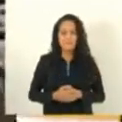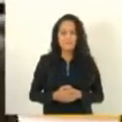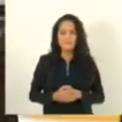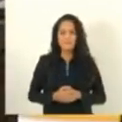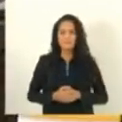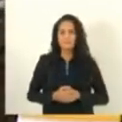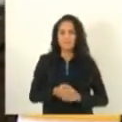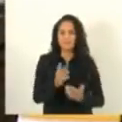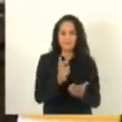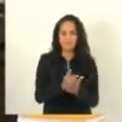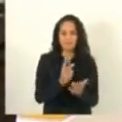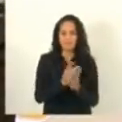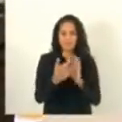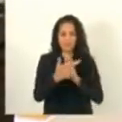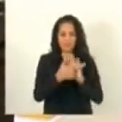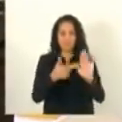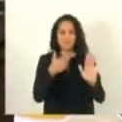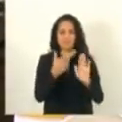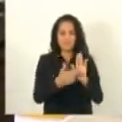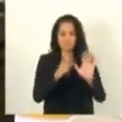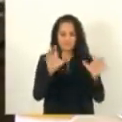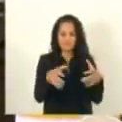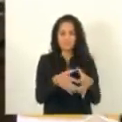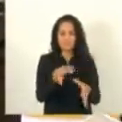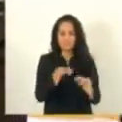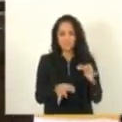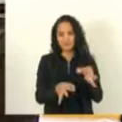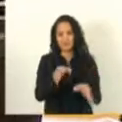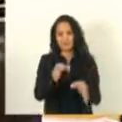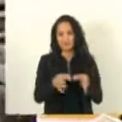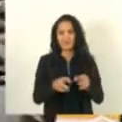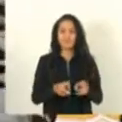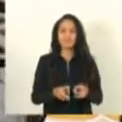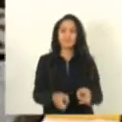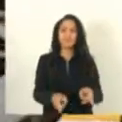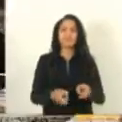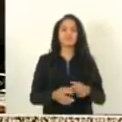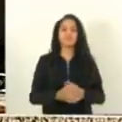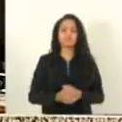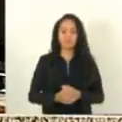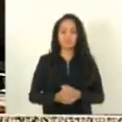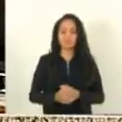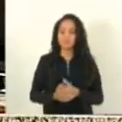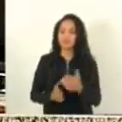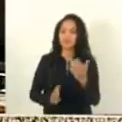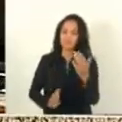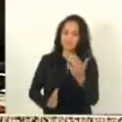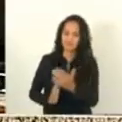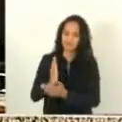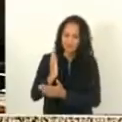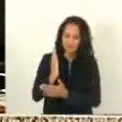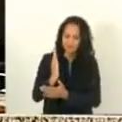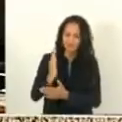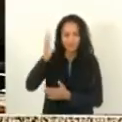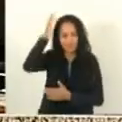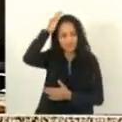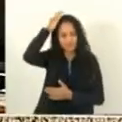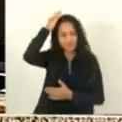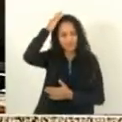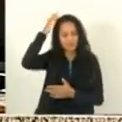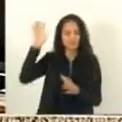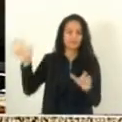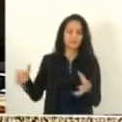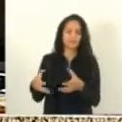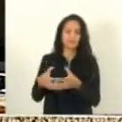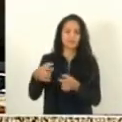na Comissão de Justiça, devolvo a mesa para prosseguir a matéria. Aprovado, então, na Comissão de Constituição e Justiça. Coloco o parecer da